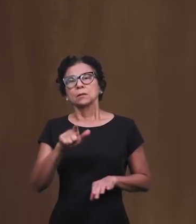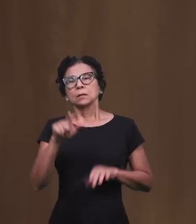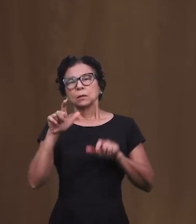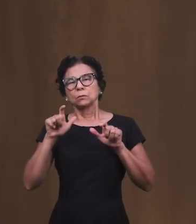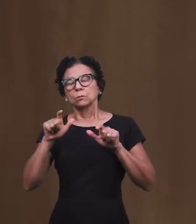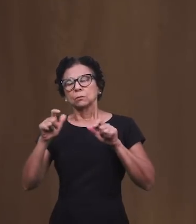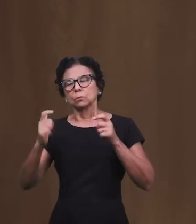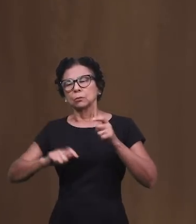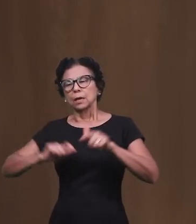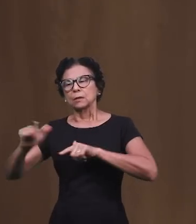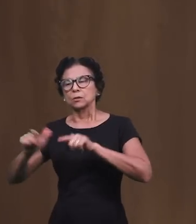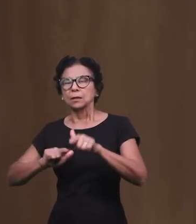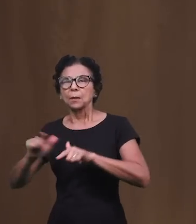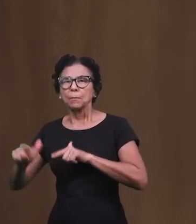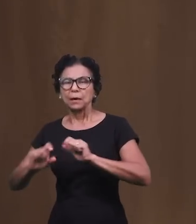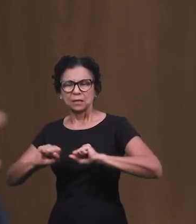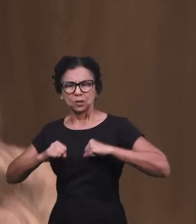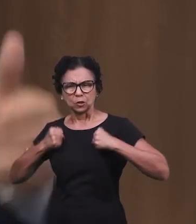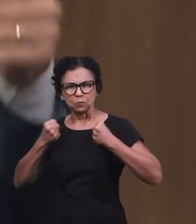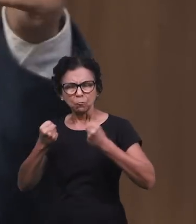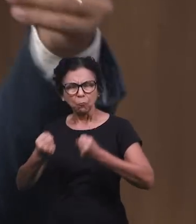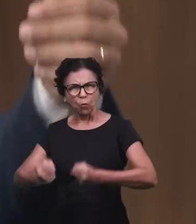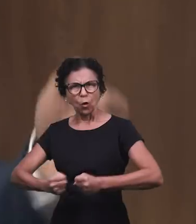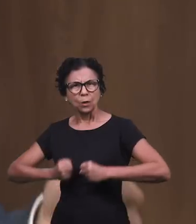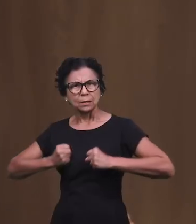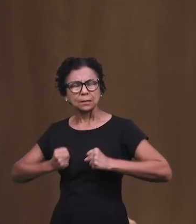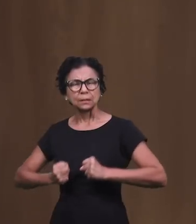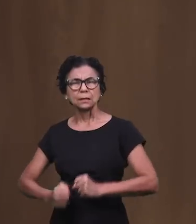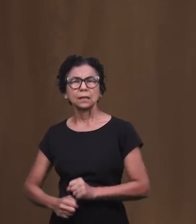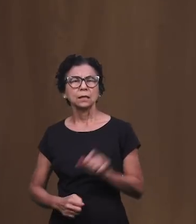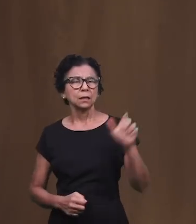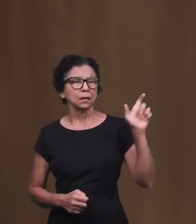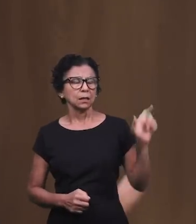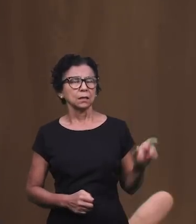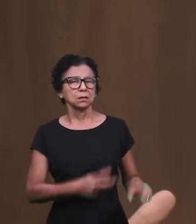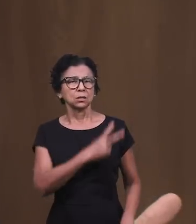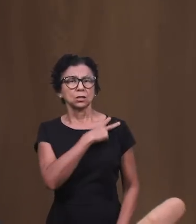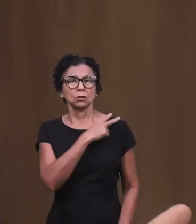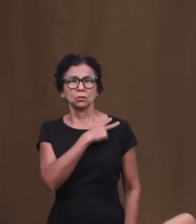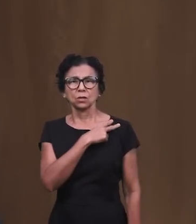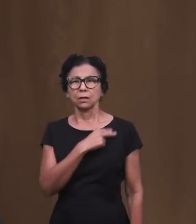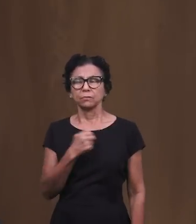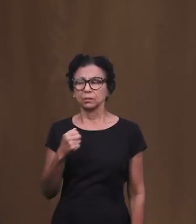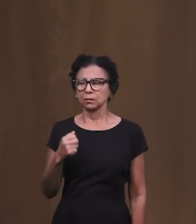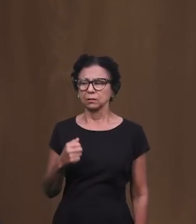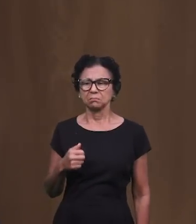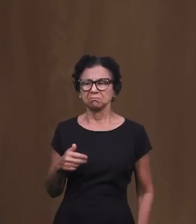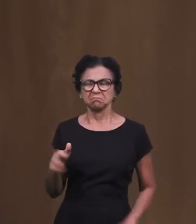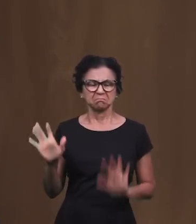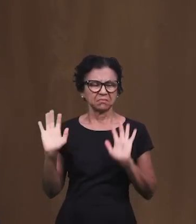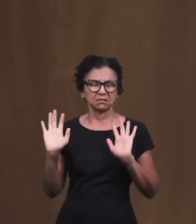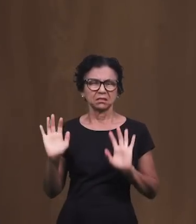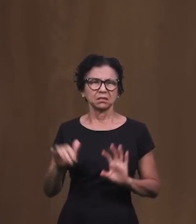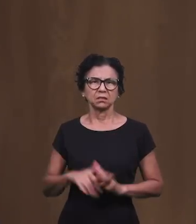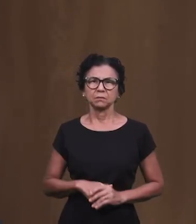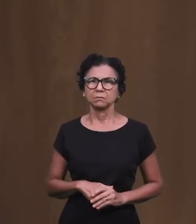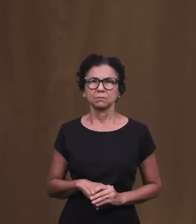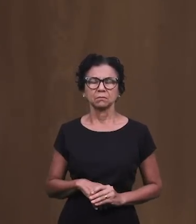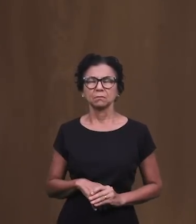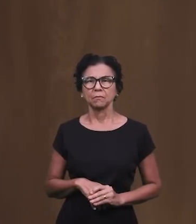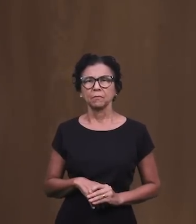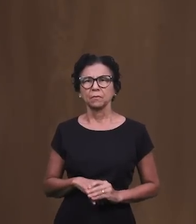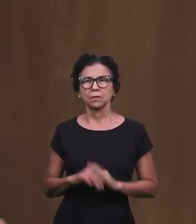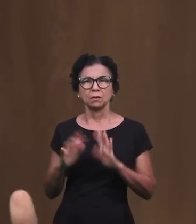geralmente, o ressentimento, a mágoa está ligada a esse tipo de sentimento com alguém. E um ponto importante sobre a mágoa